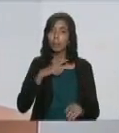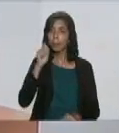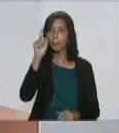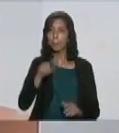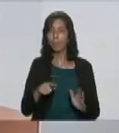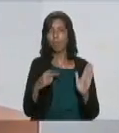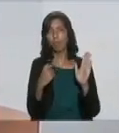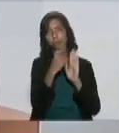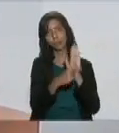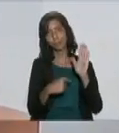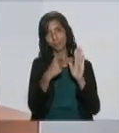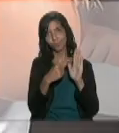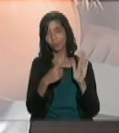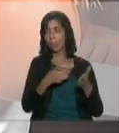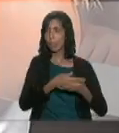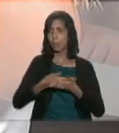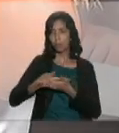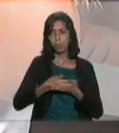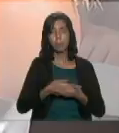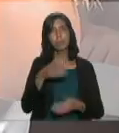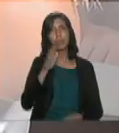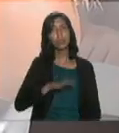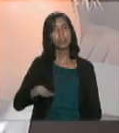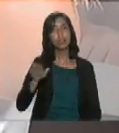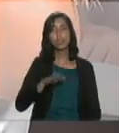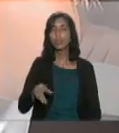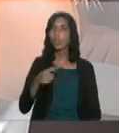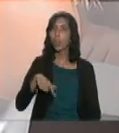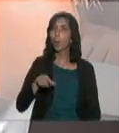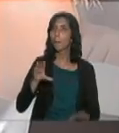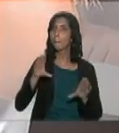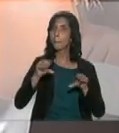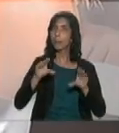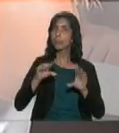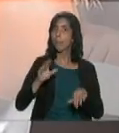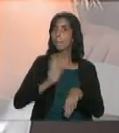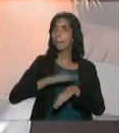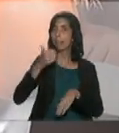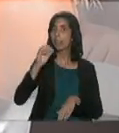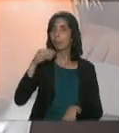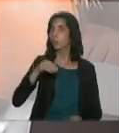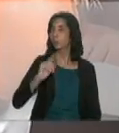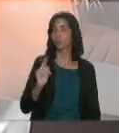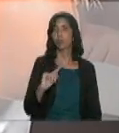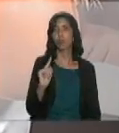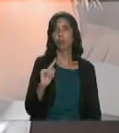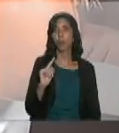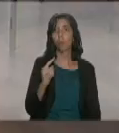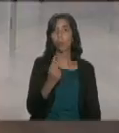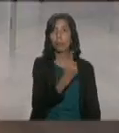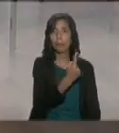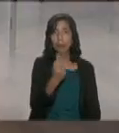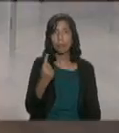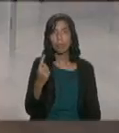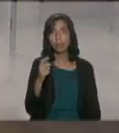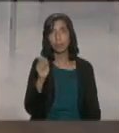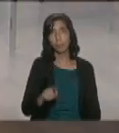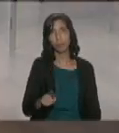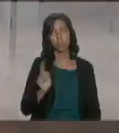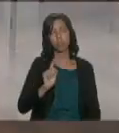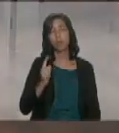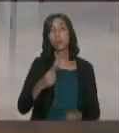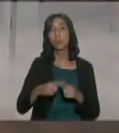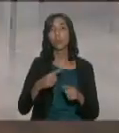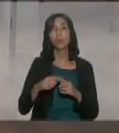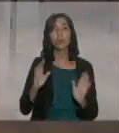na planta do pé. Bebês e crianças muito pequenas, a gente não costuma massagear por mais de 10 minutos cada pezinho,